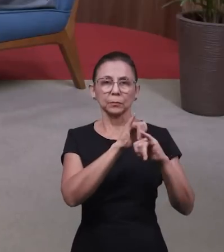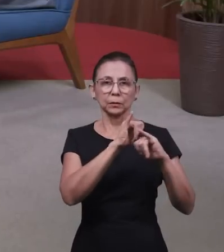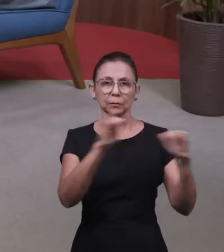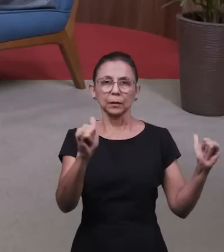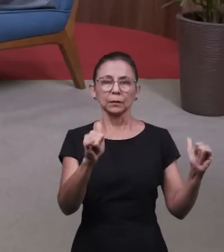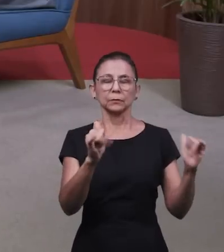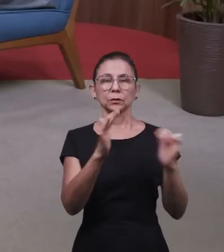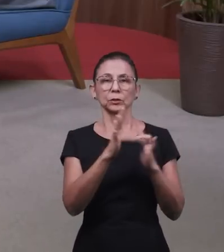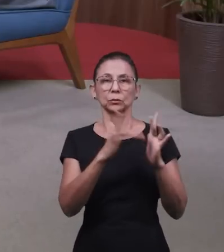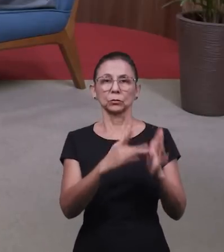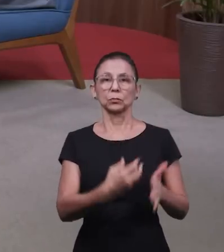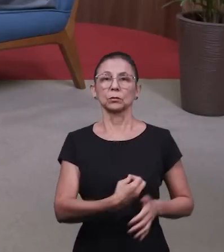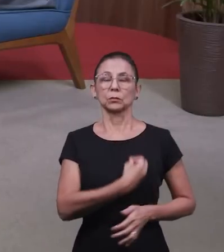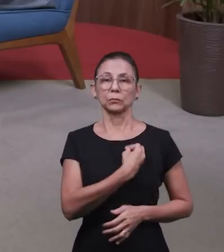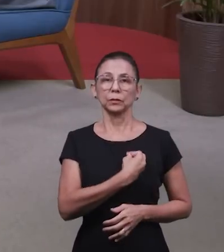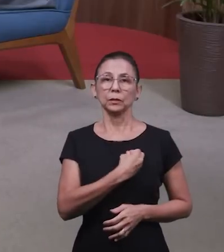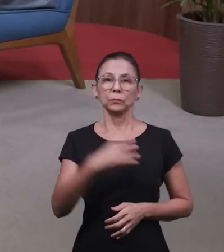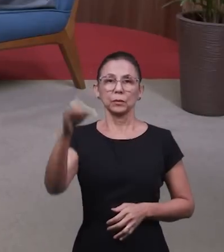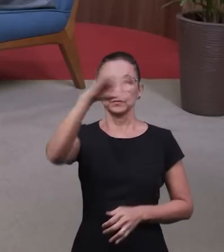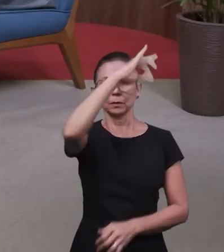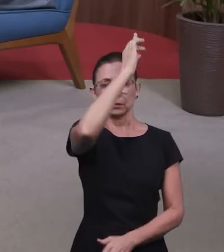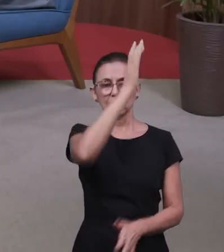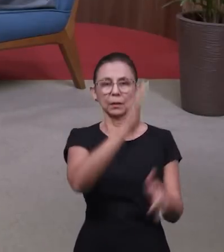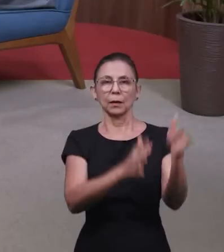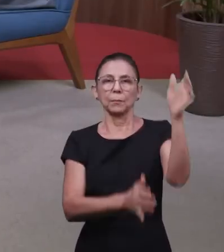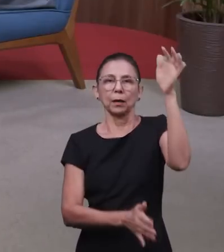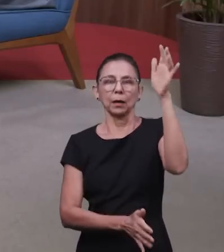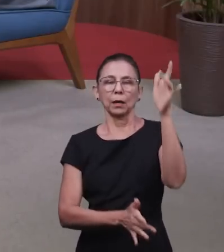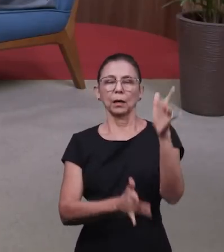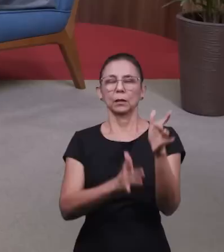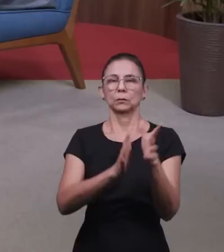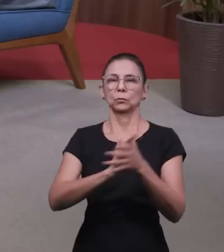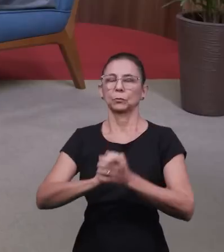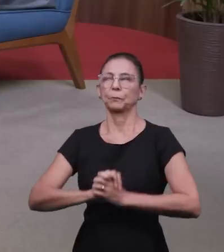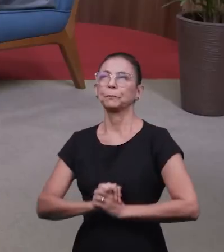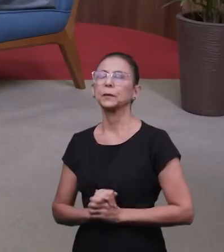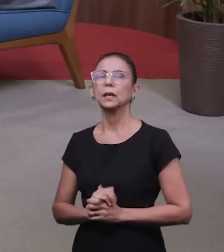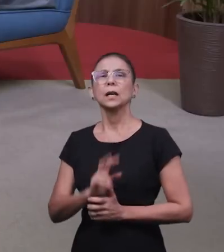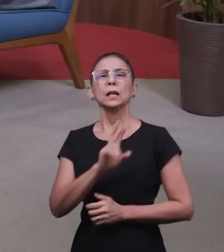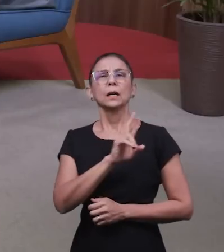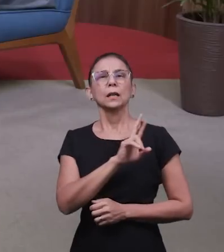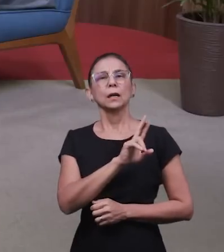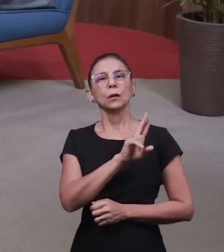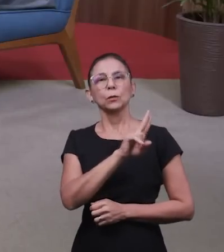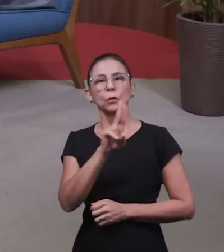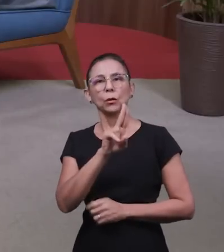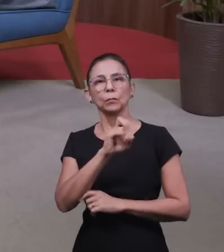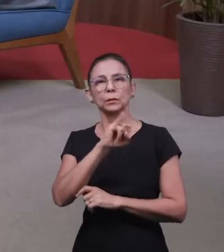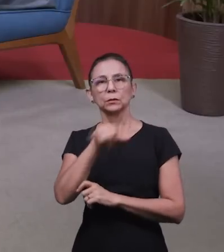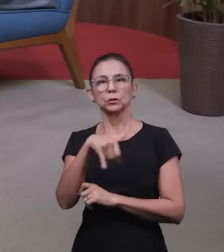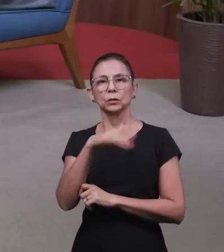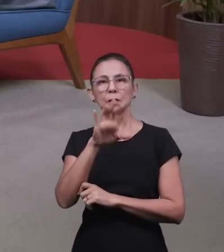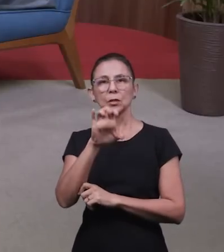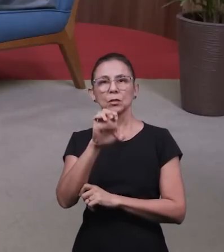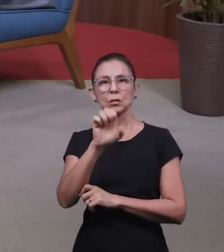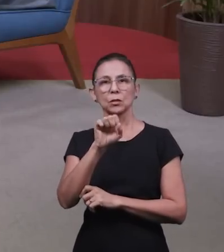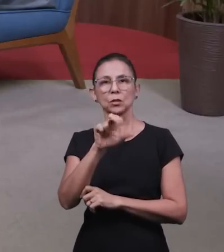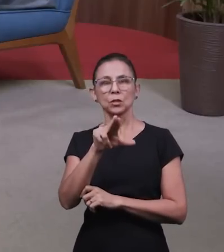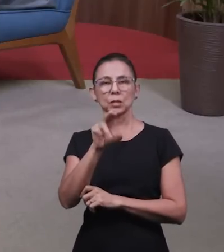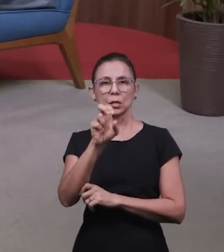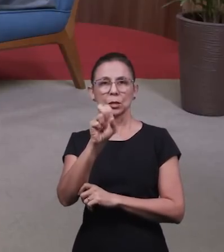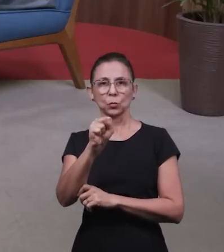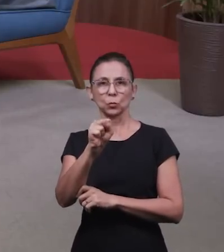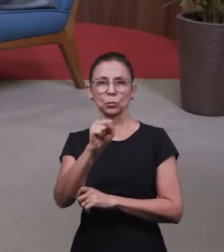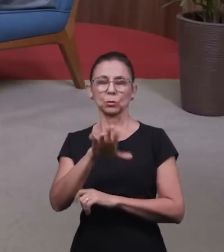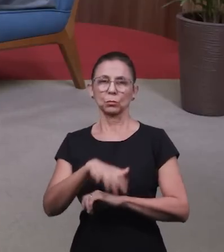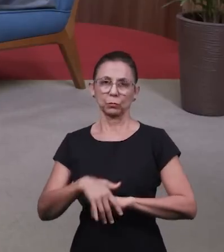de Jesus, o nome de Jesus, lá João, na visão do Apocalipse ou das visões,